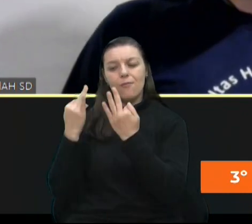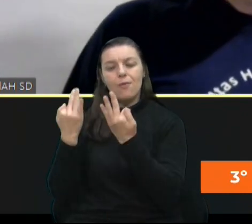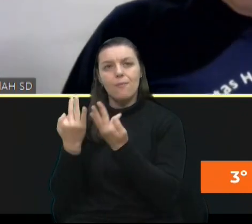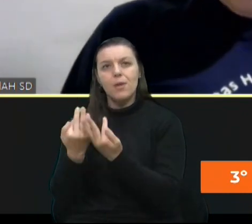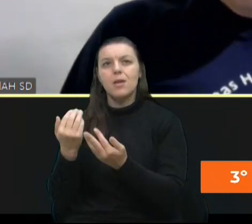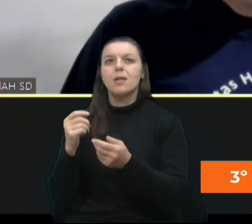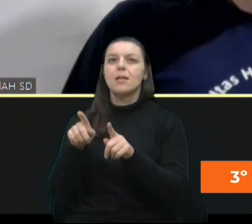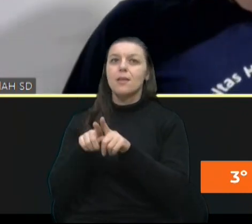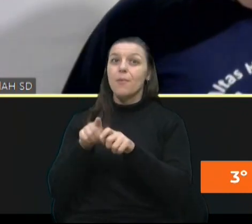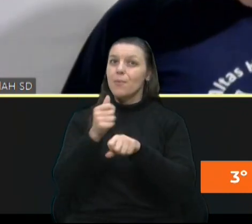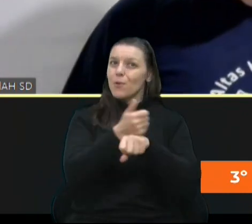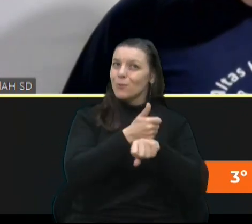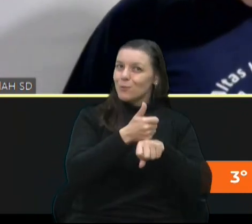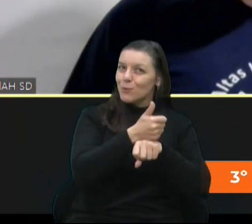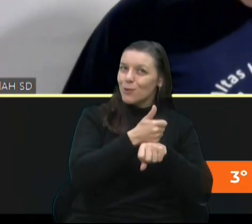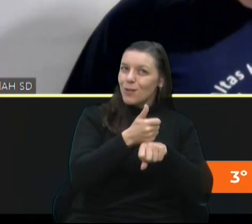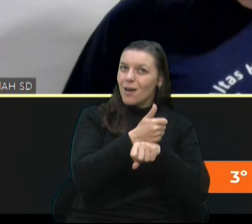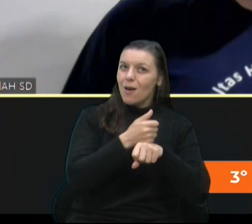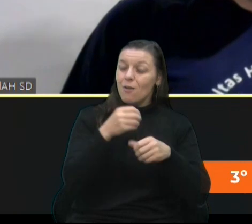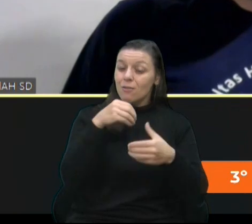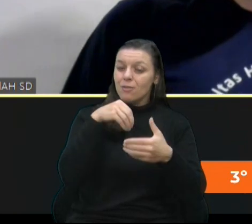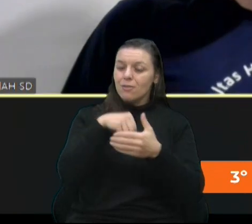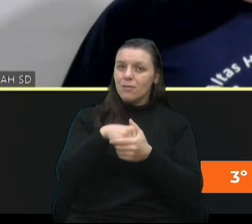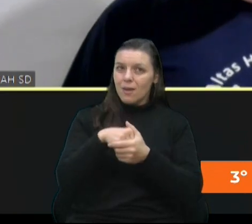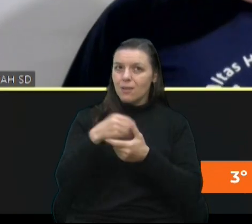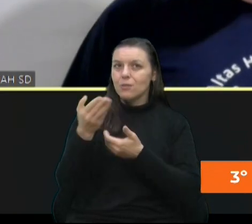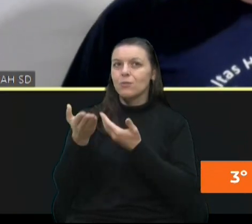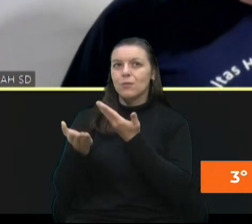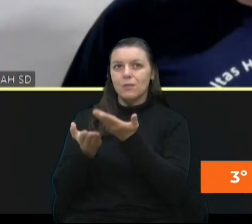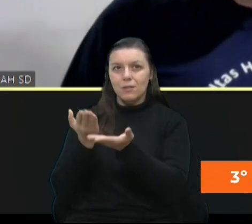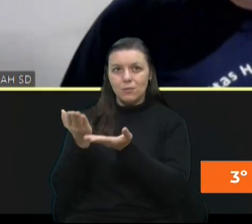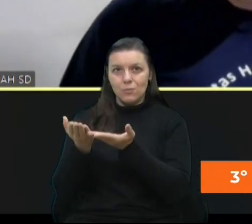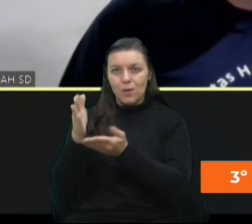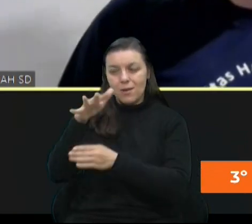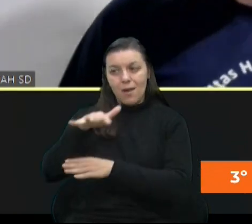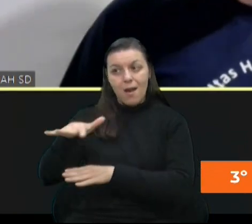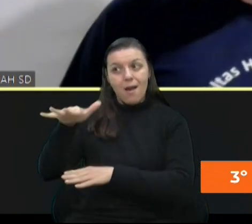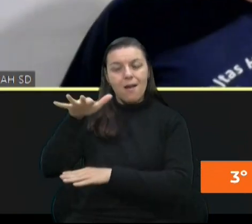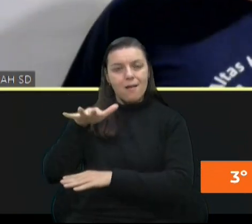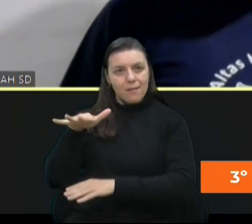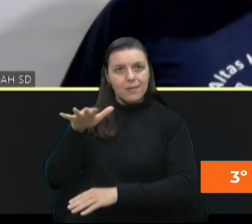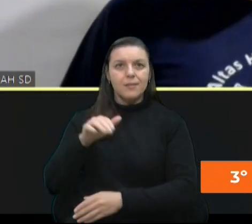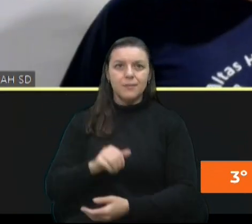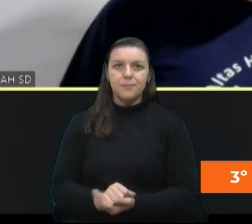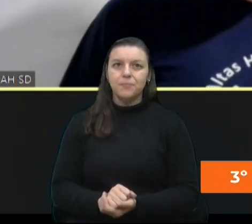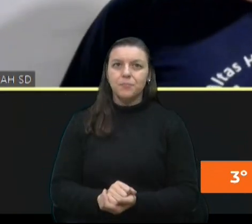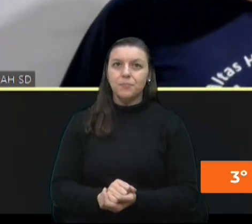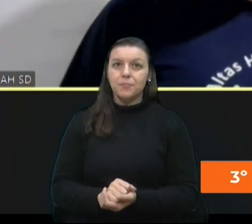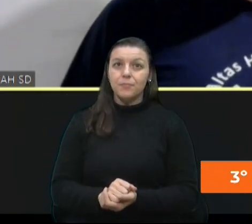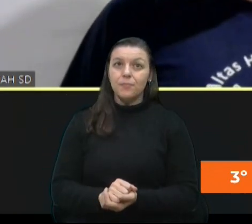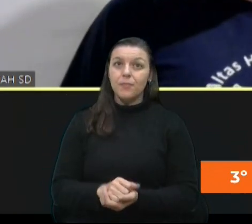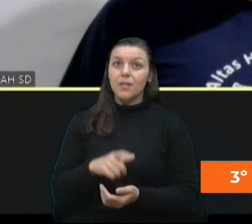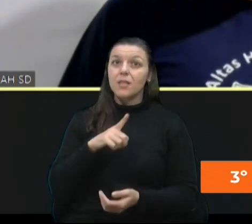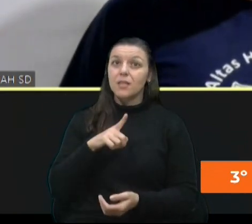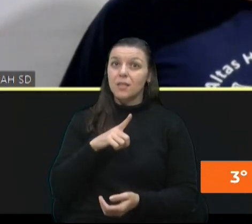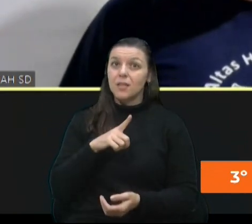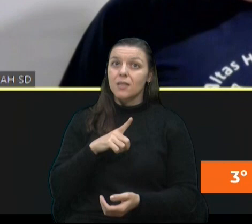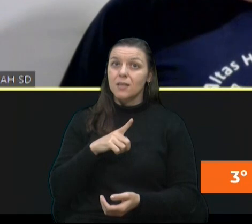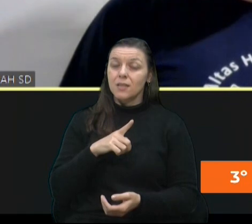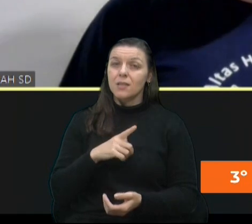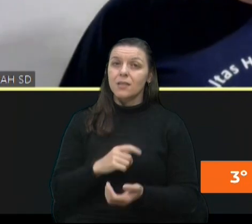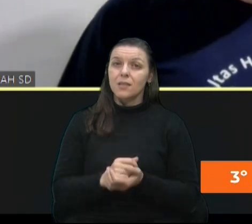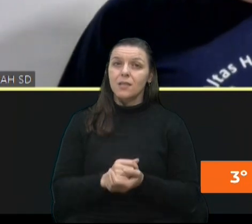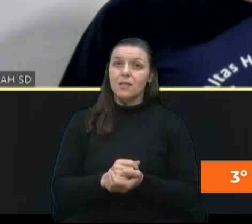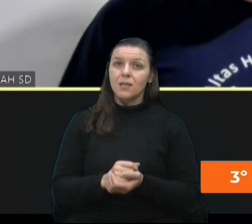experiência profissional dentro desse ramo de atendimento, dentro dessa área de atuação, e cada vez mais tem